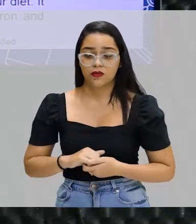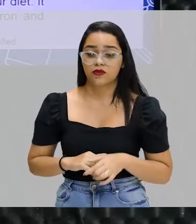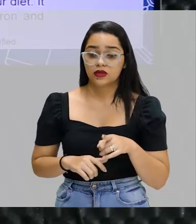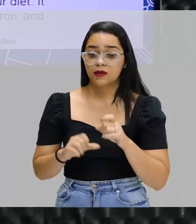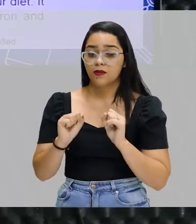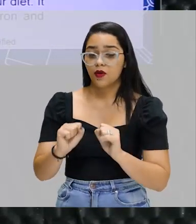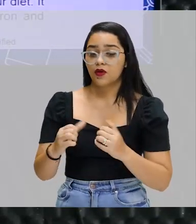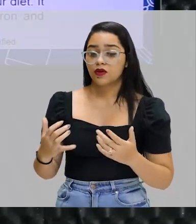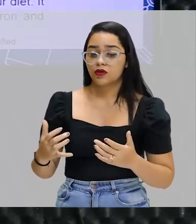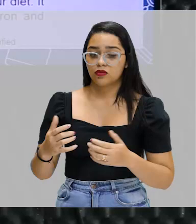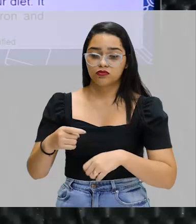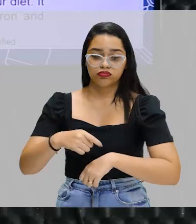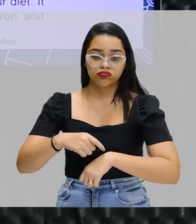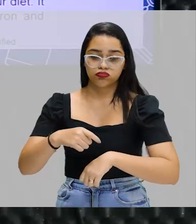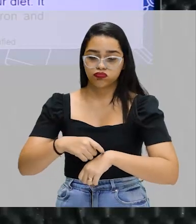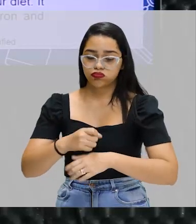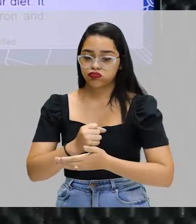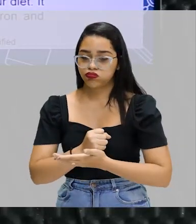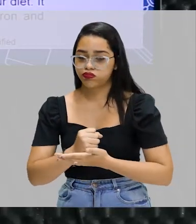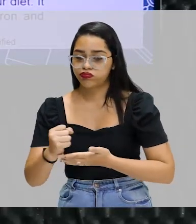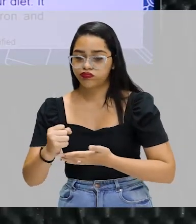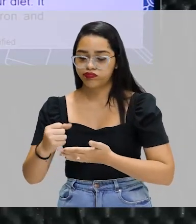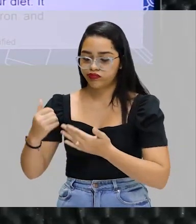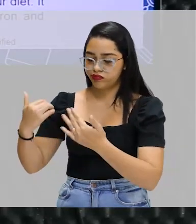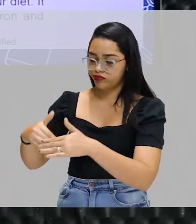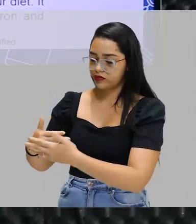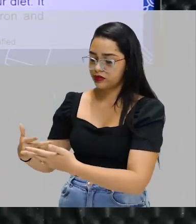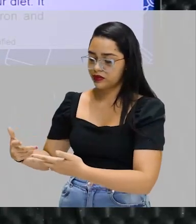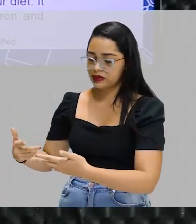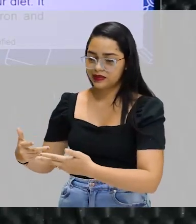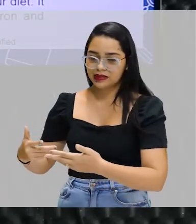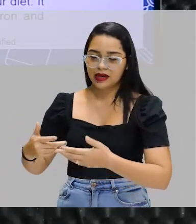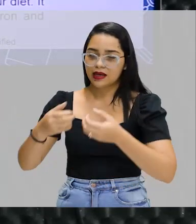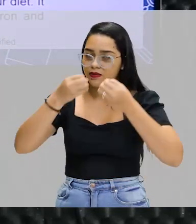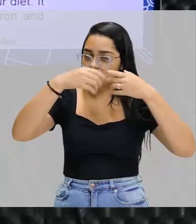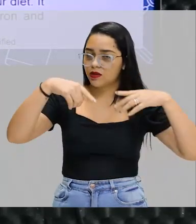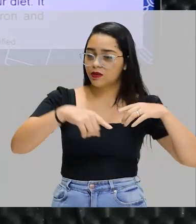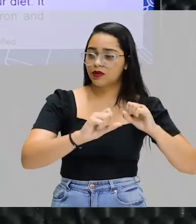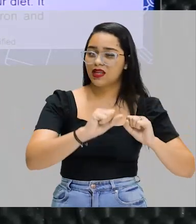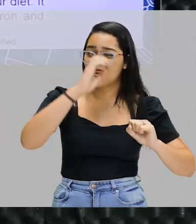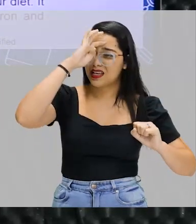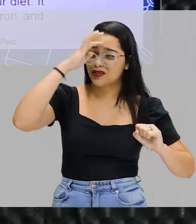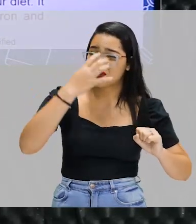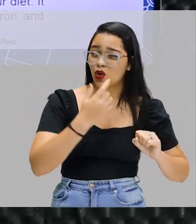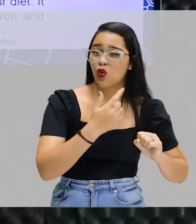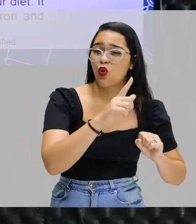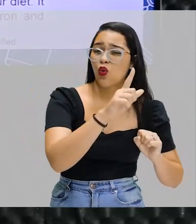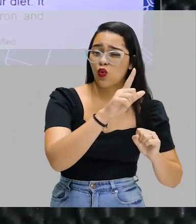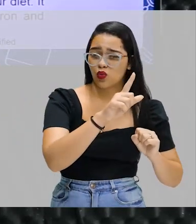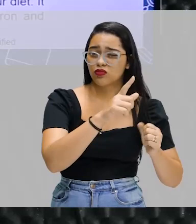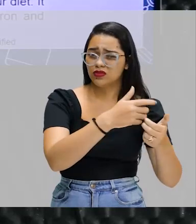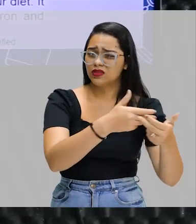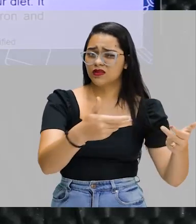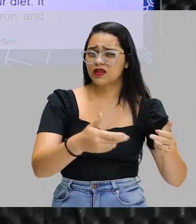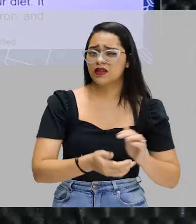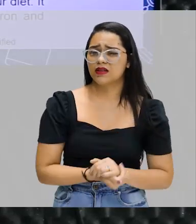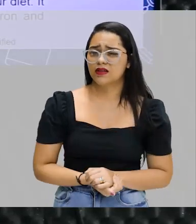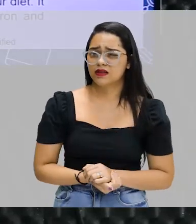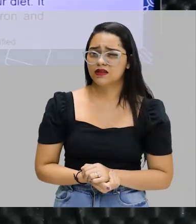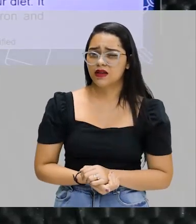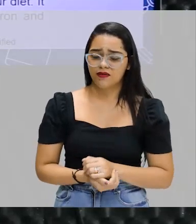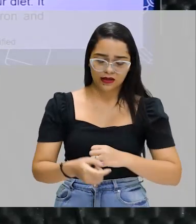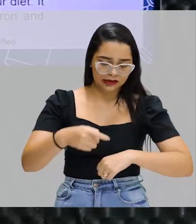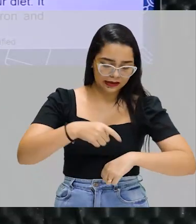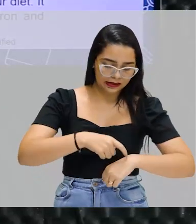que você não gaste muito tempo com uma coisa e se prejudique para resolver outras questões. Tá?